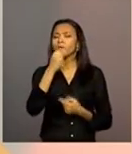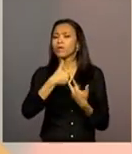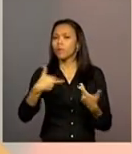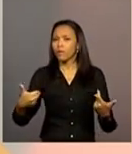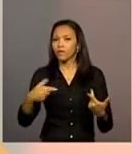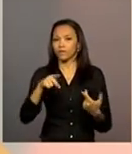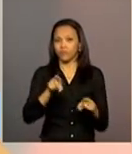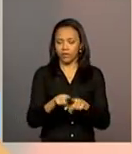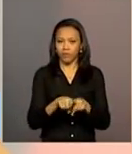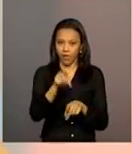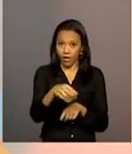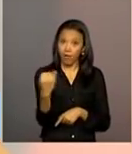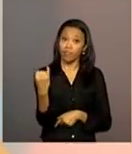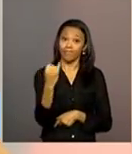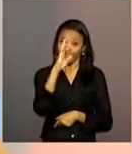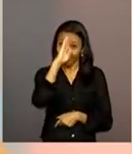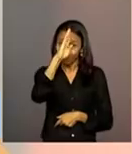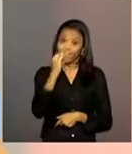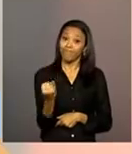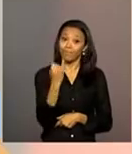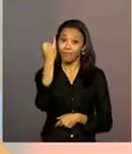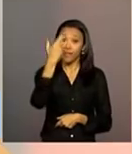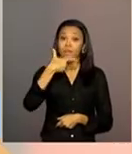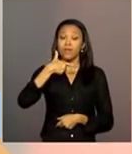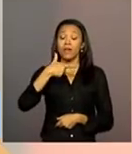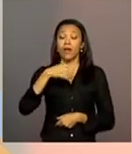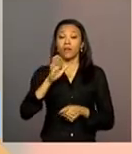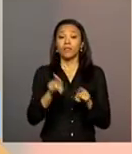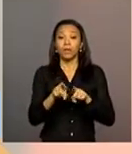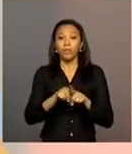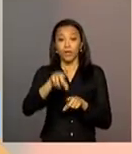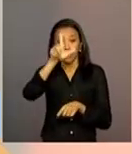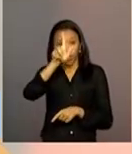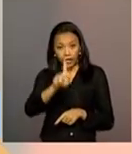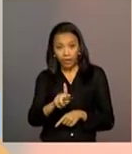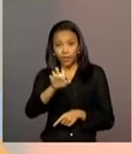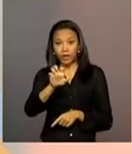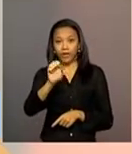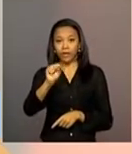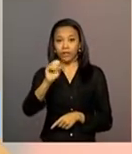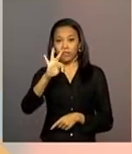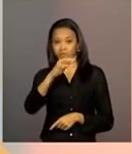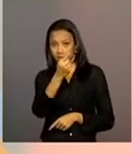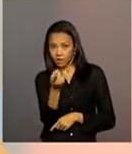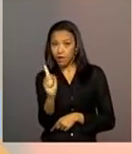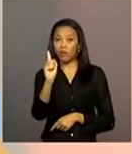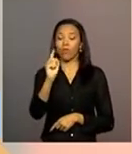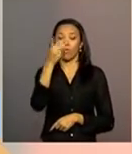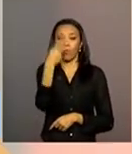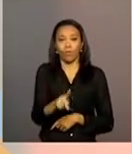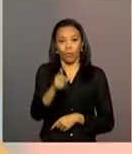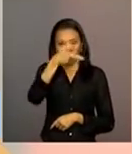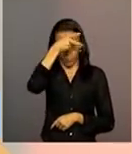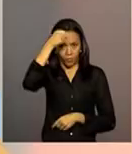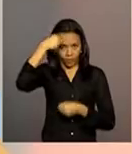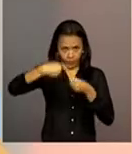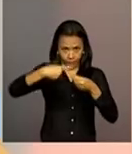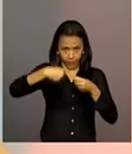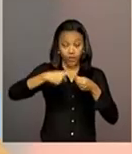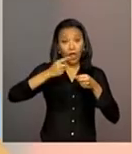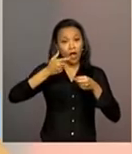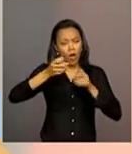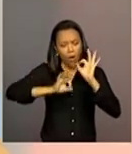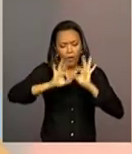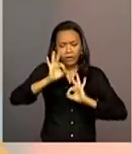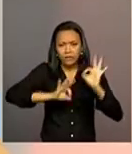é fundamental é que a gestão Municipal eh ela Bore construa a